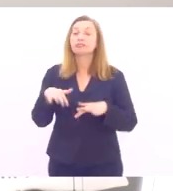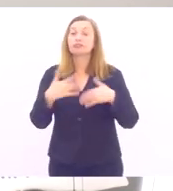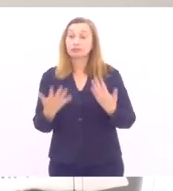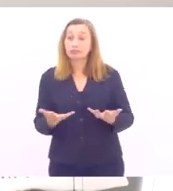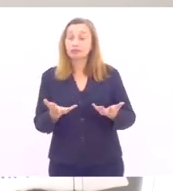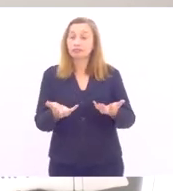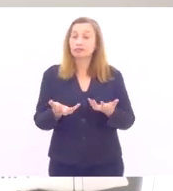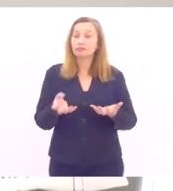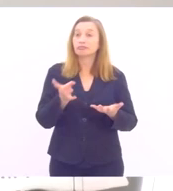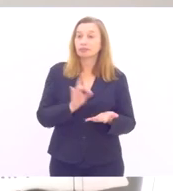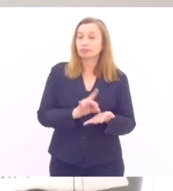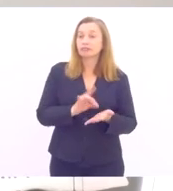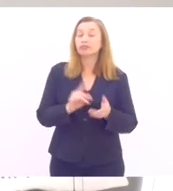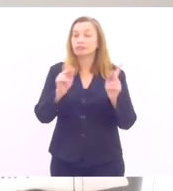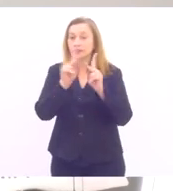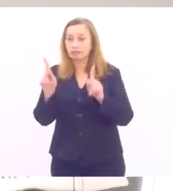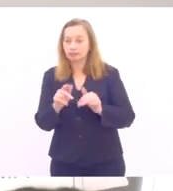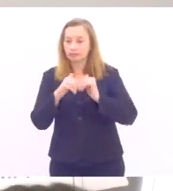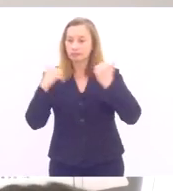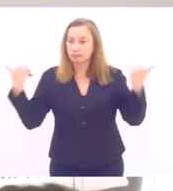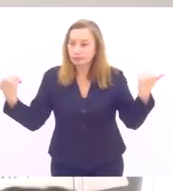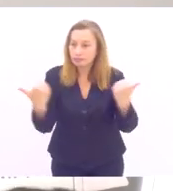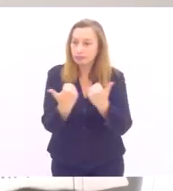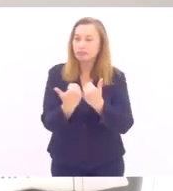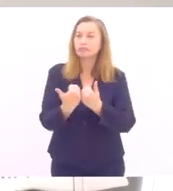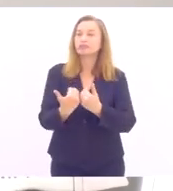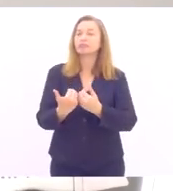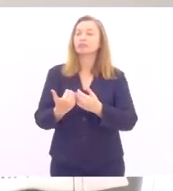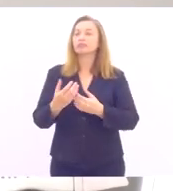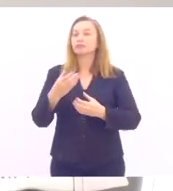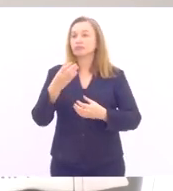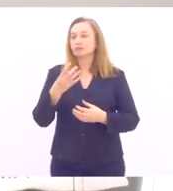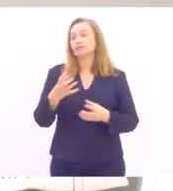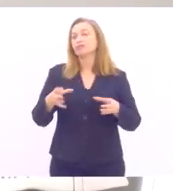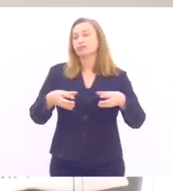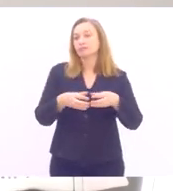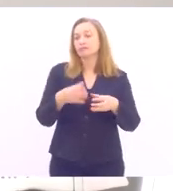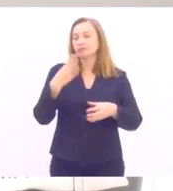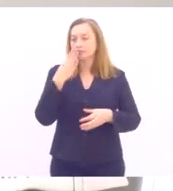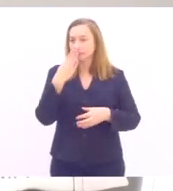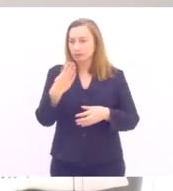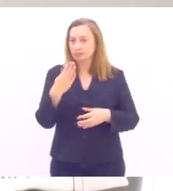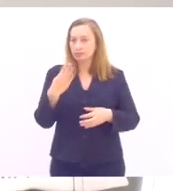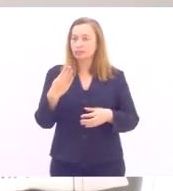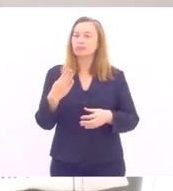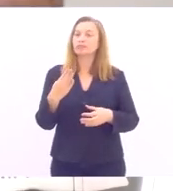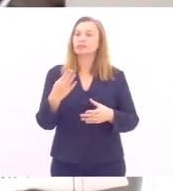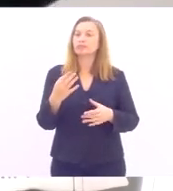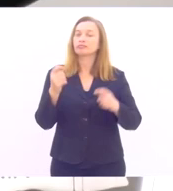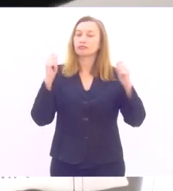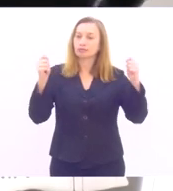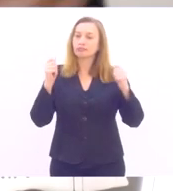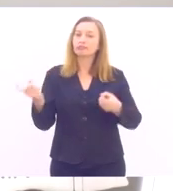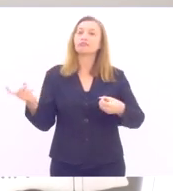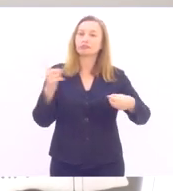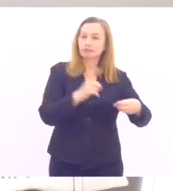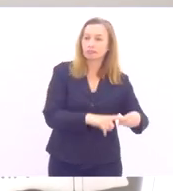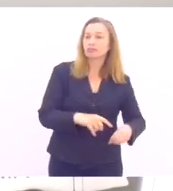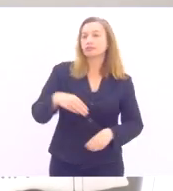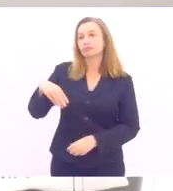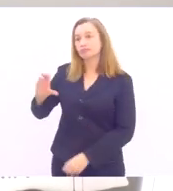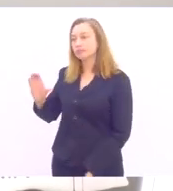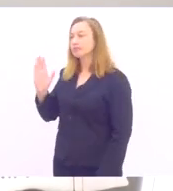gente quer realmente a paz nos estádios, a gente quer que as torcidas voltem. Está tendo uma conversa, né, como o Mink já quase antecipou